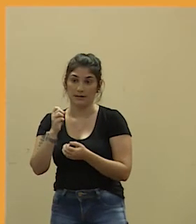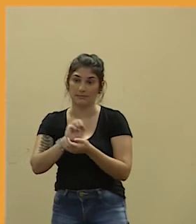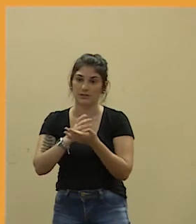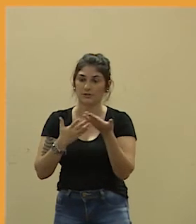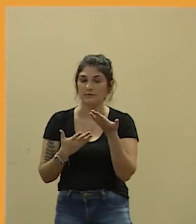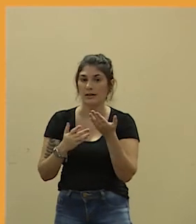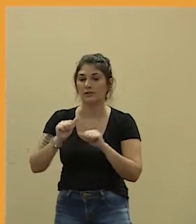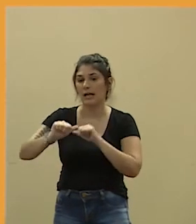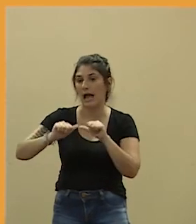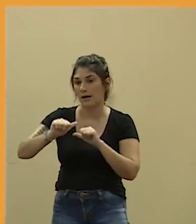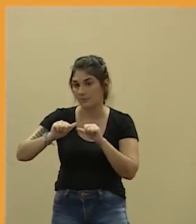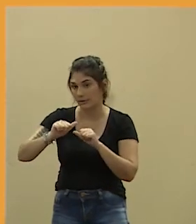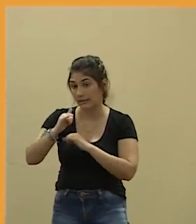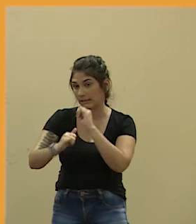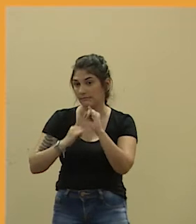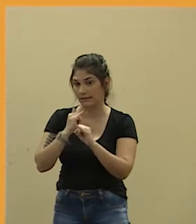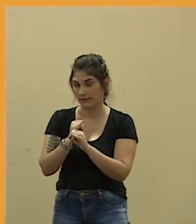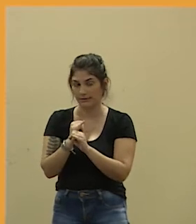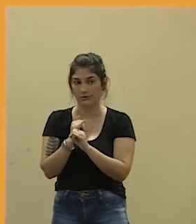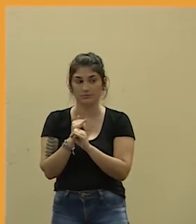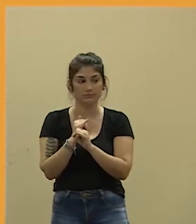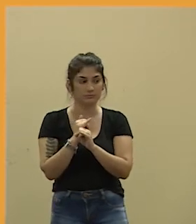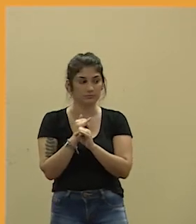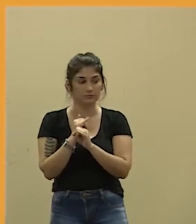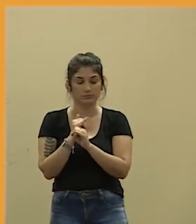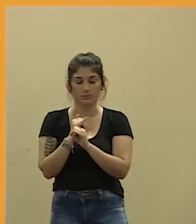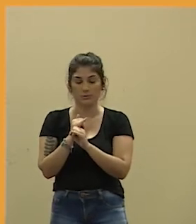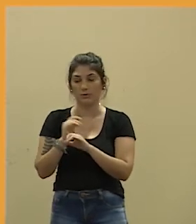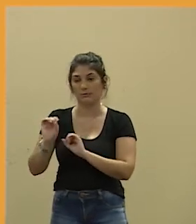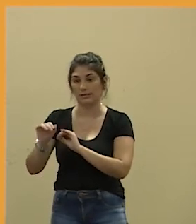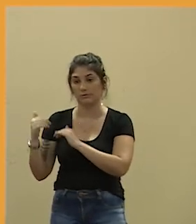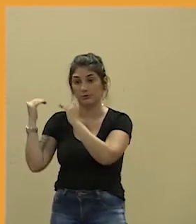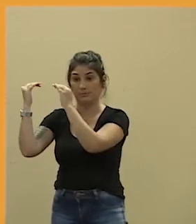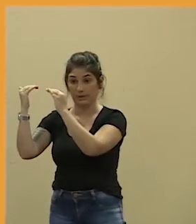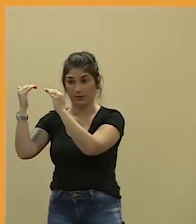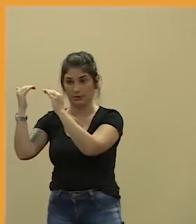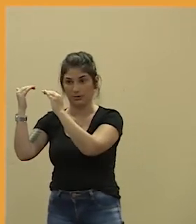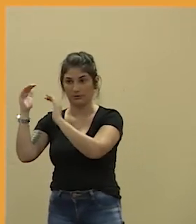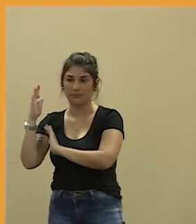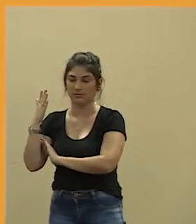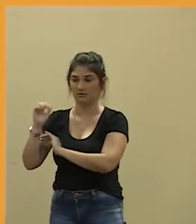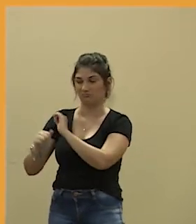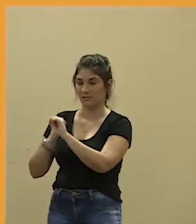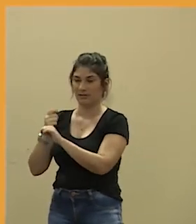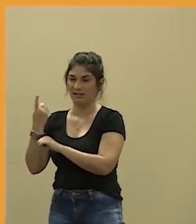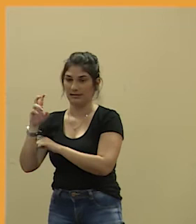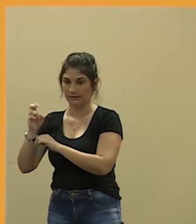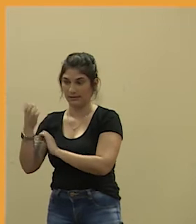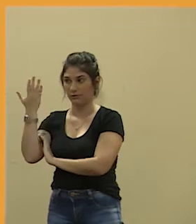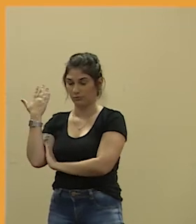sobre as mudanças que a internet trouxe para o ensino superior nos últimos 15 anos o texto novamente ela tem uma introdução em